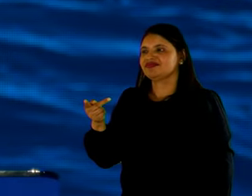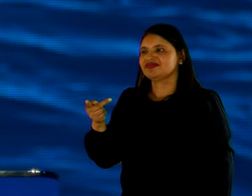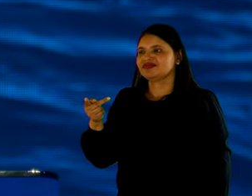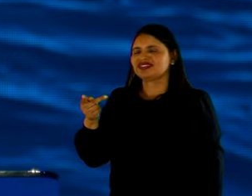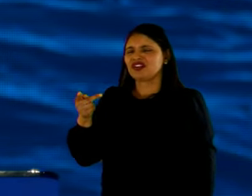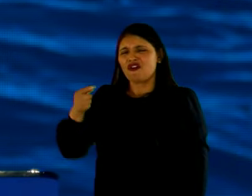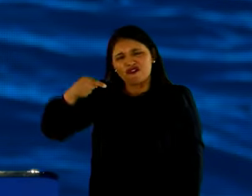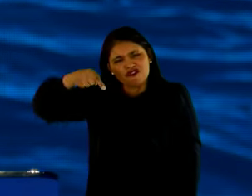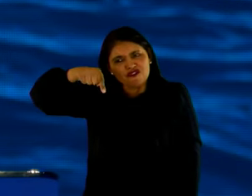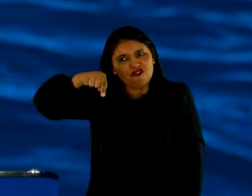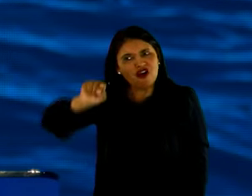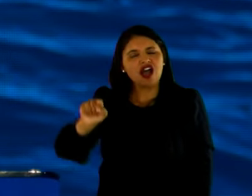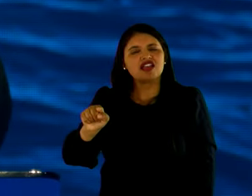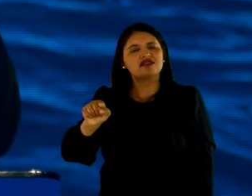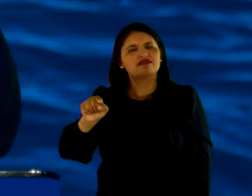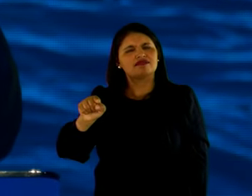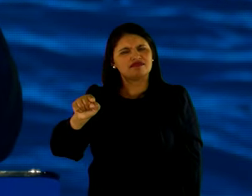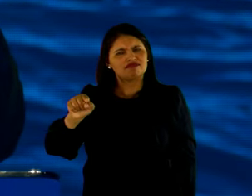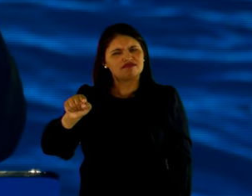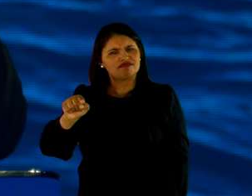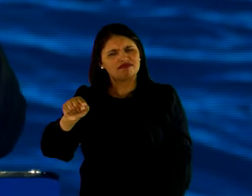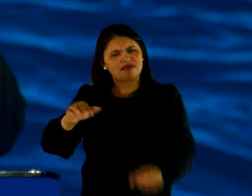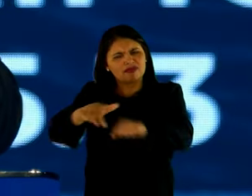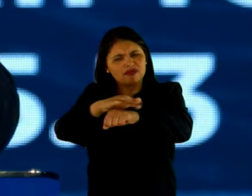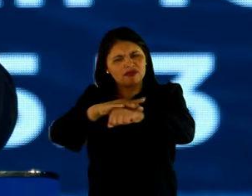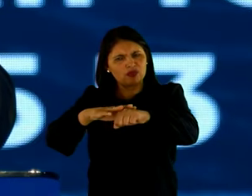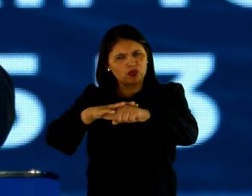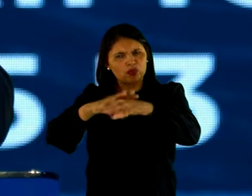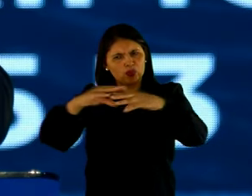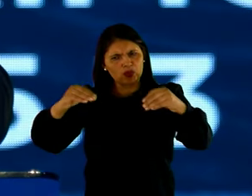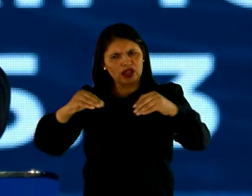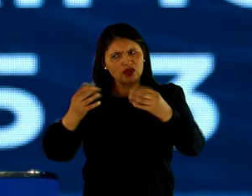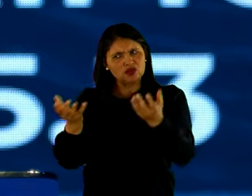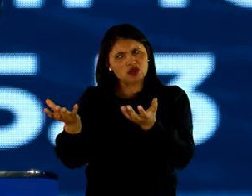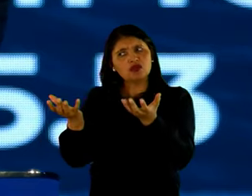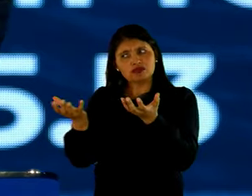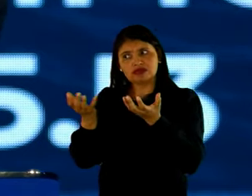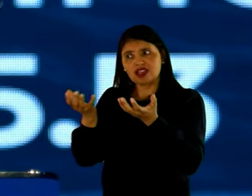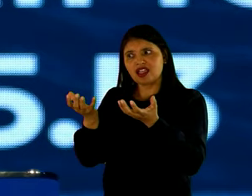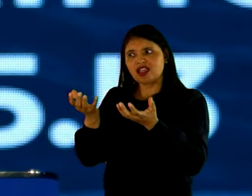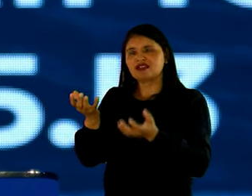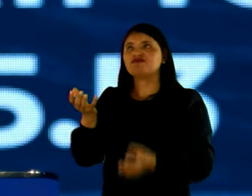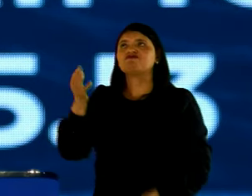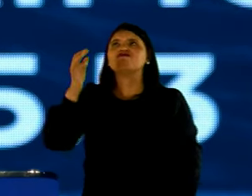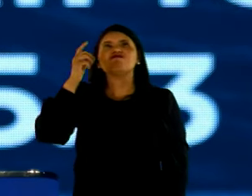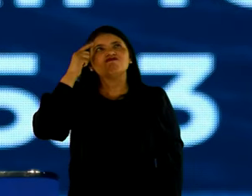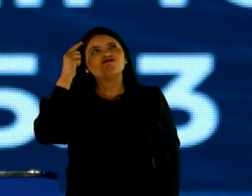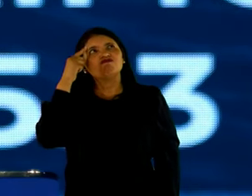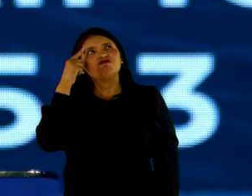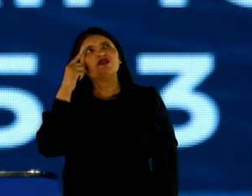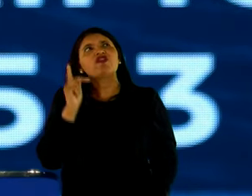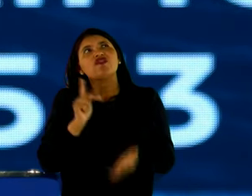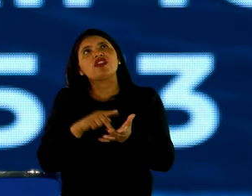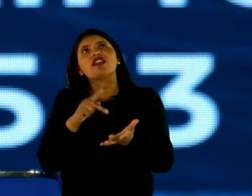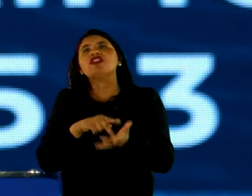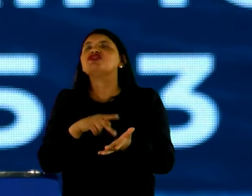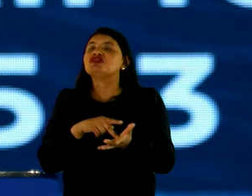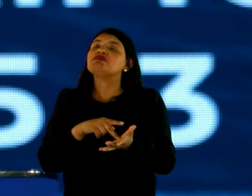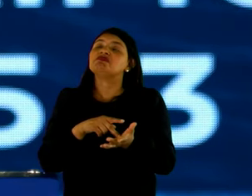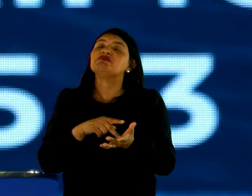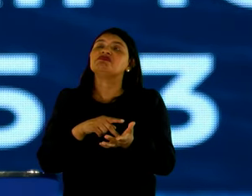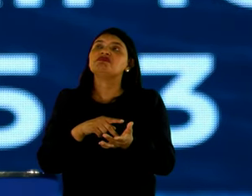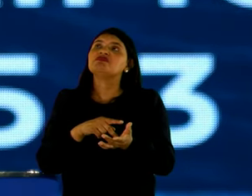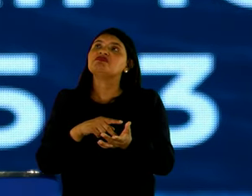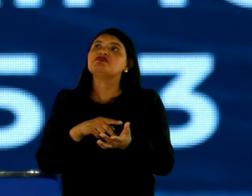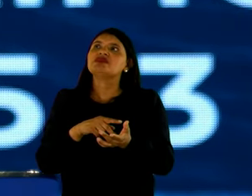muito difícil para ser curado, o senhor não faria?" E ele começou a pensar: "Puxa, eu faria". Então